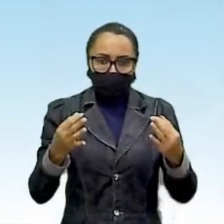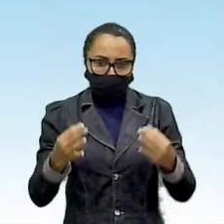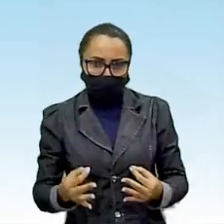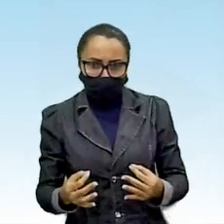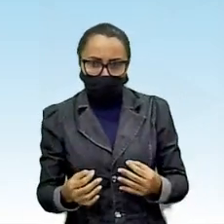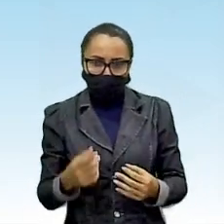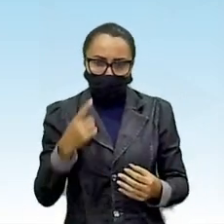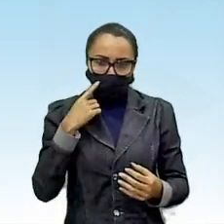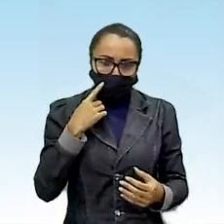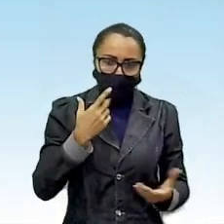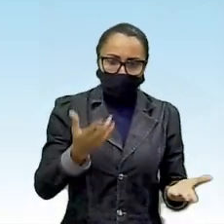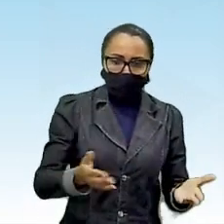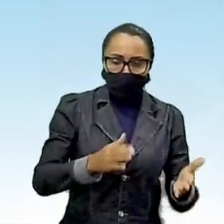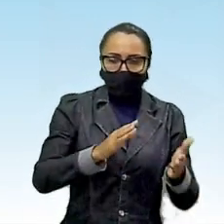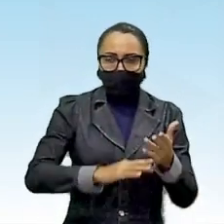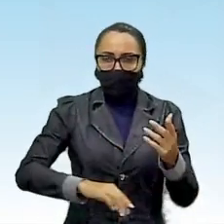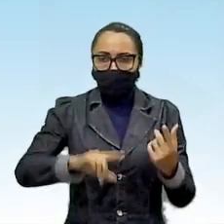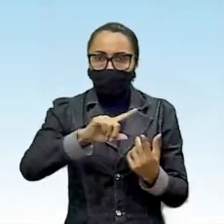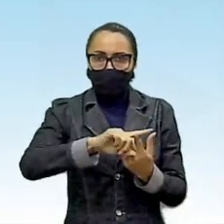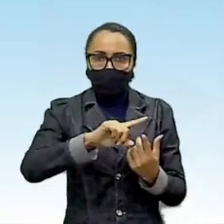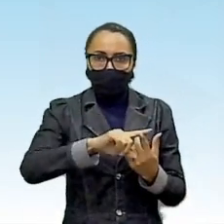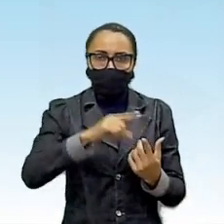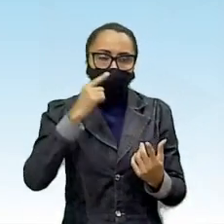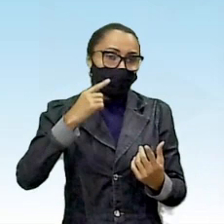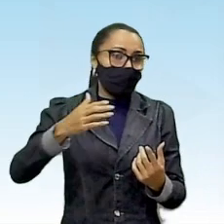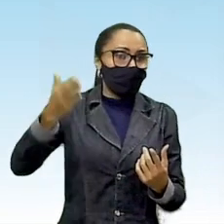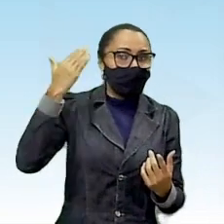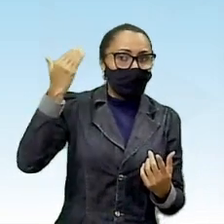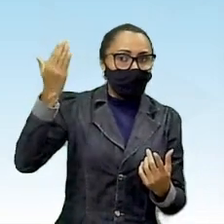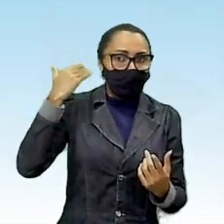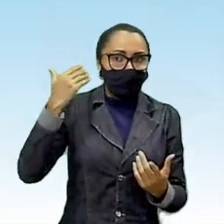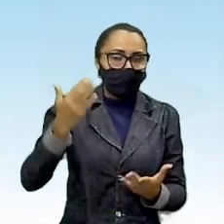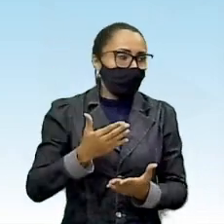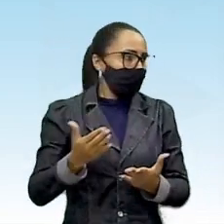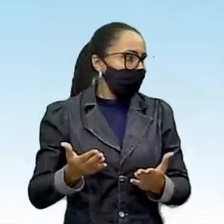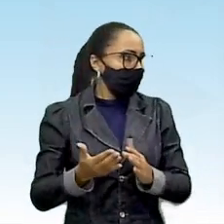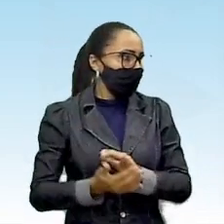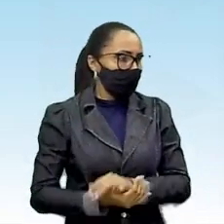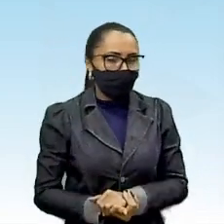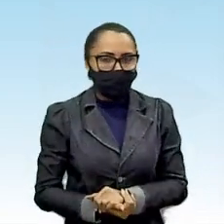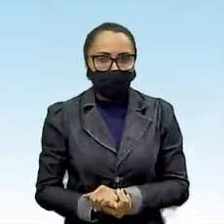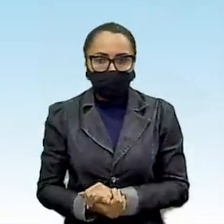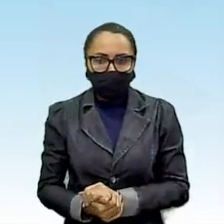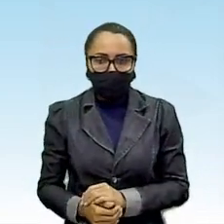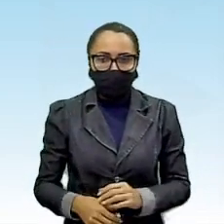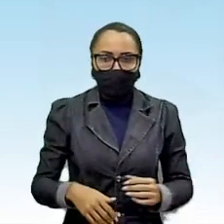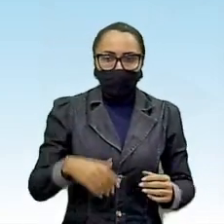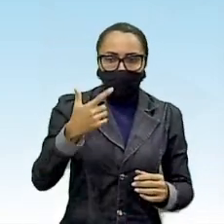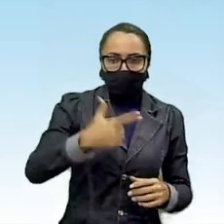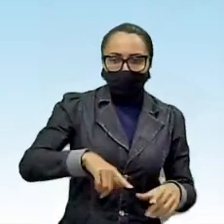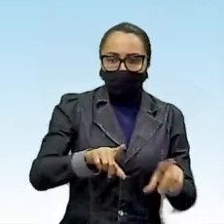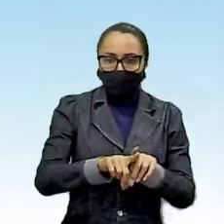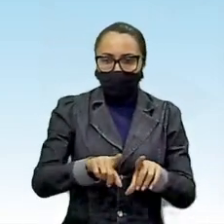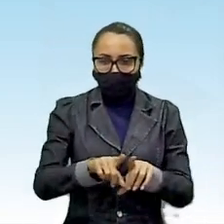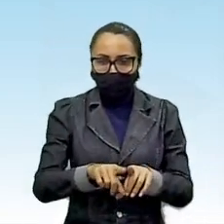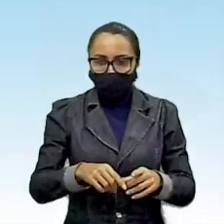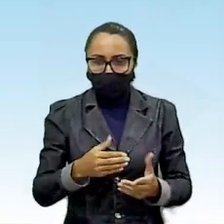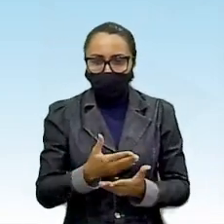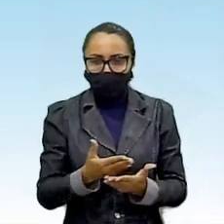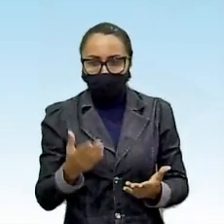e a retirar esse tipo de, antigamente considerado uma proteção. Outra modificação também, né,